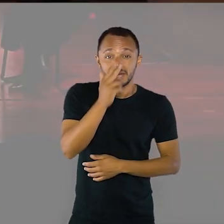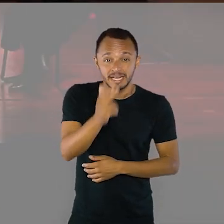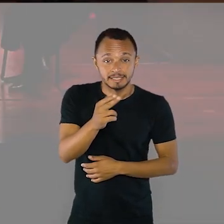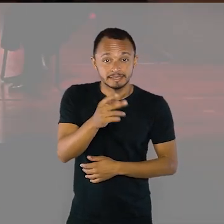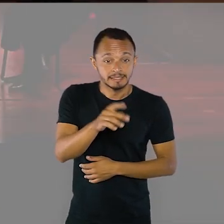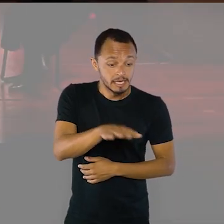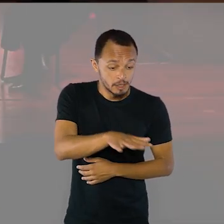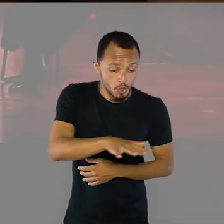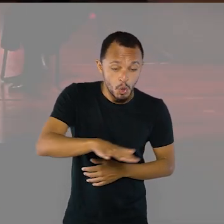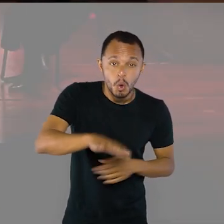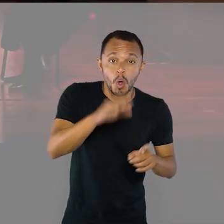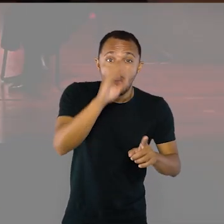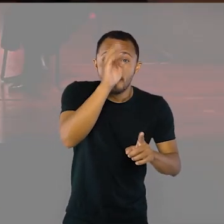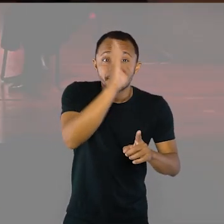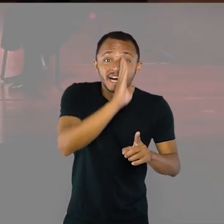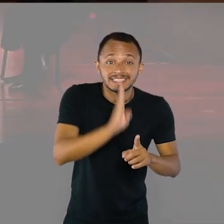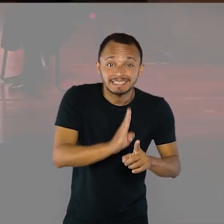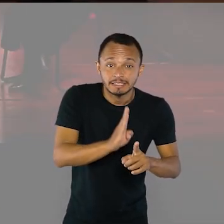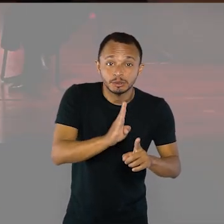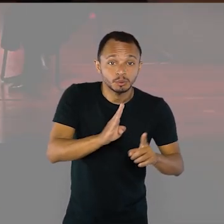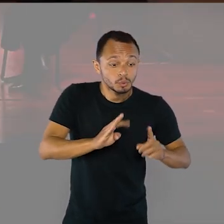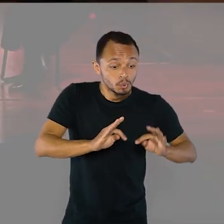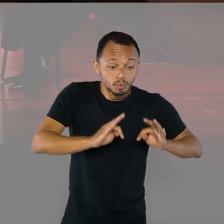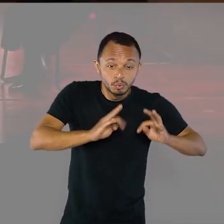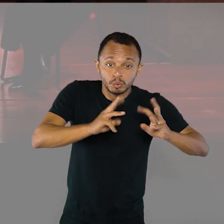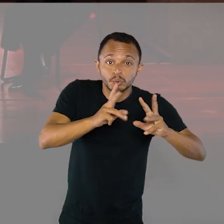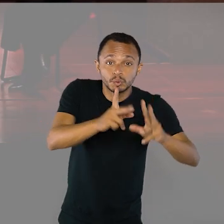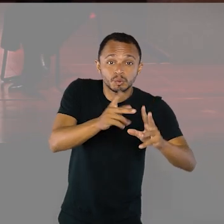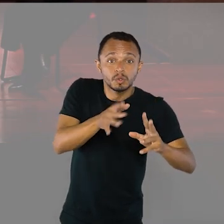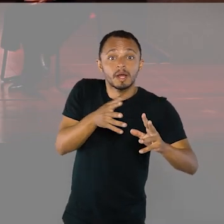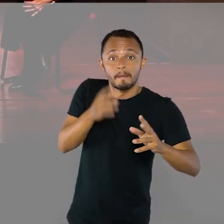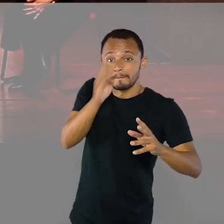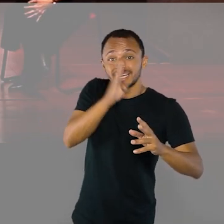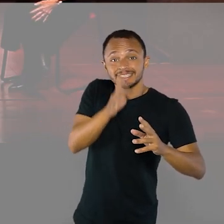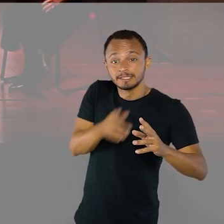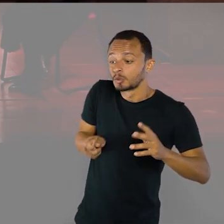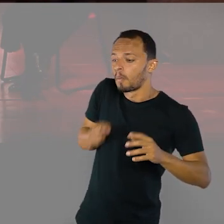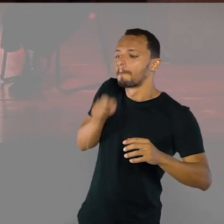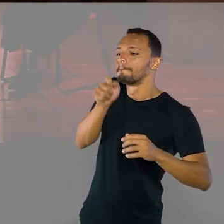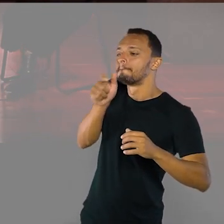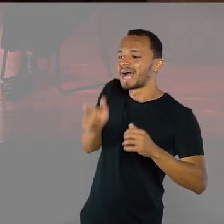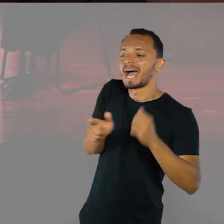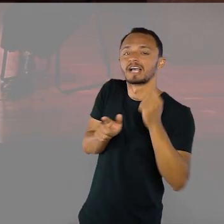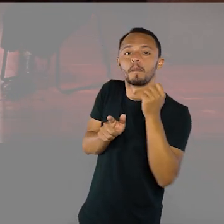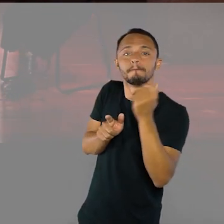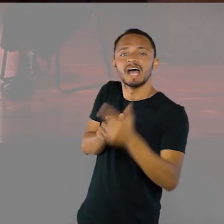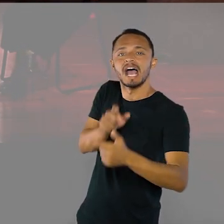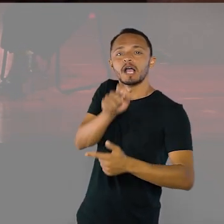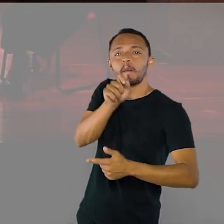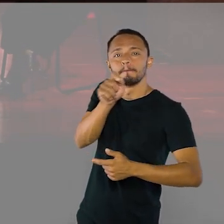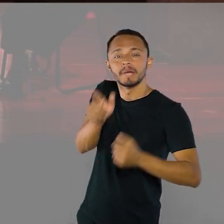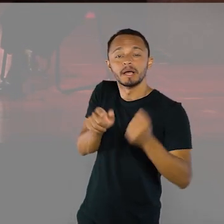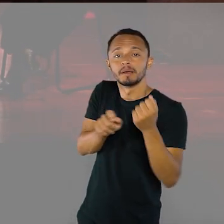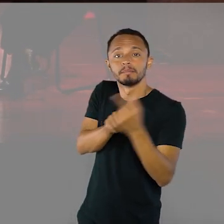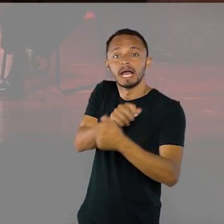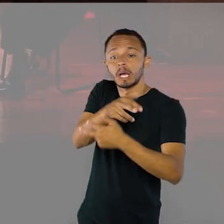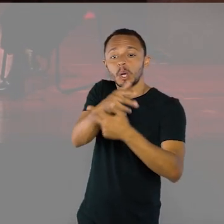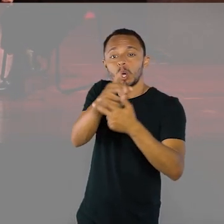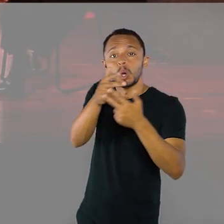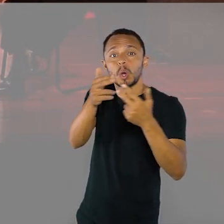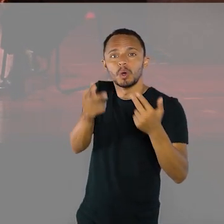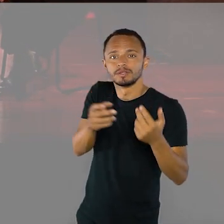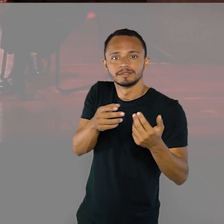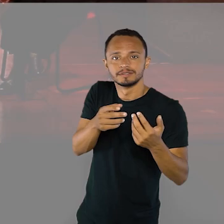os aparelhos, tudo que tinha ficado no Brasil. Como eu estava estudando a Biblioteca Real, essa conta não estava no Brasil, só podia estar